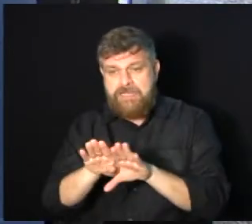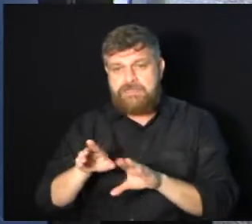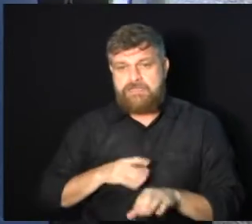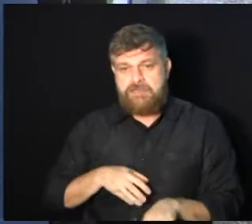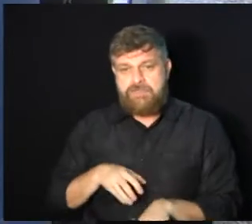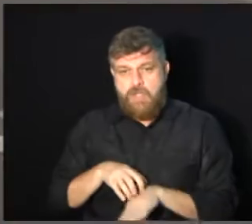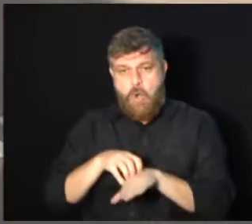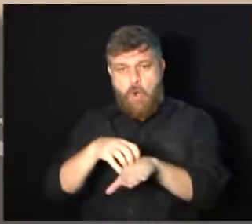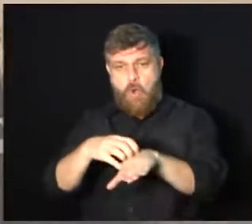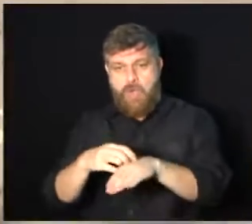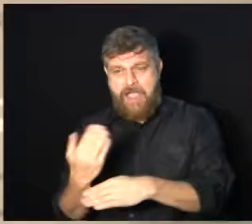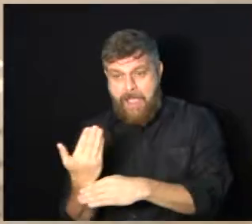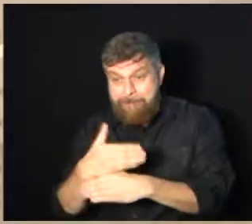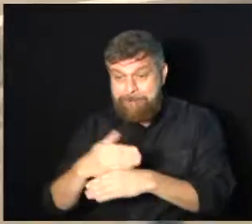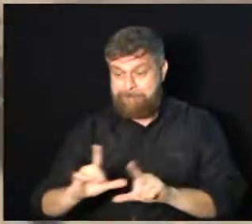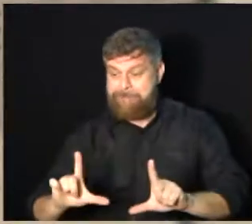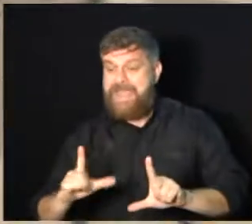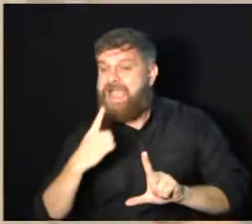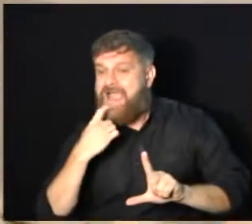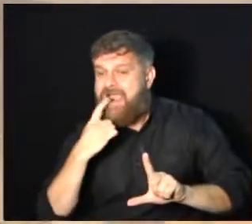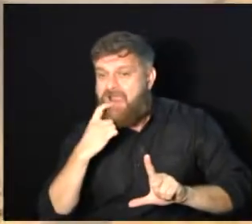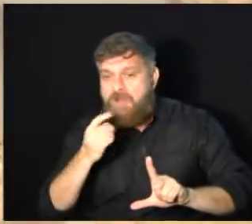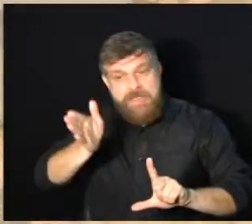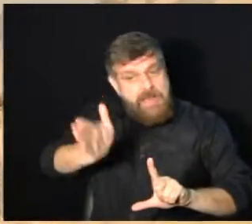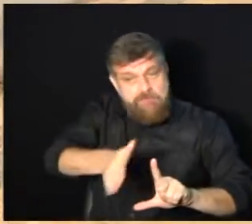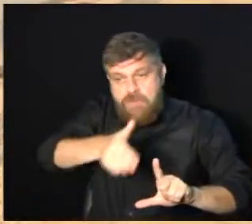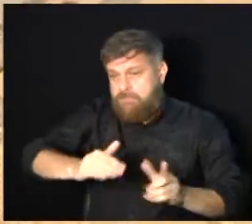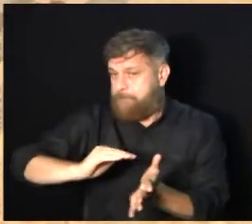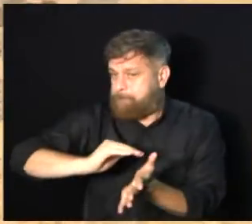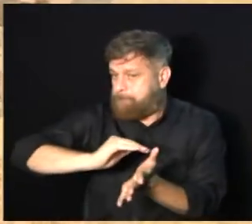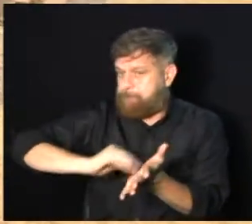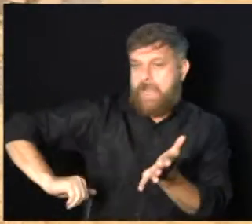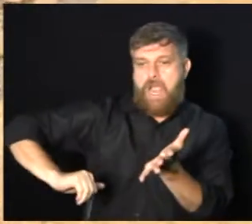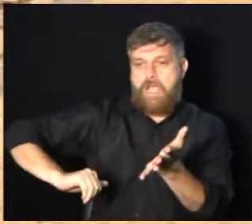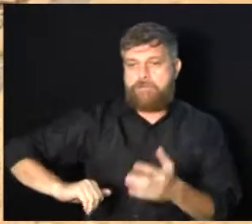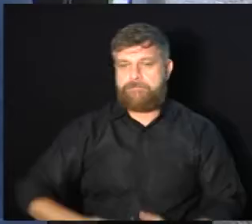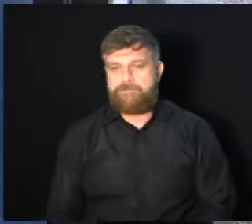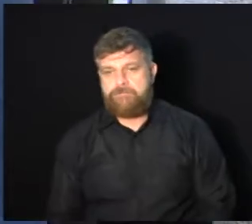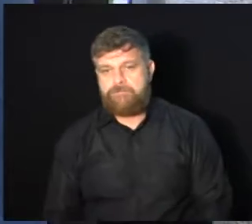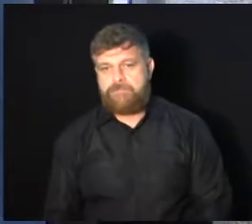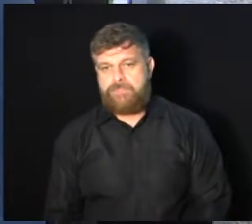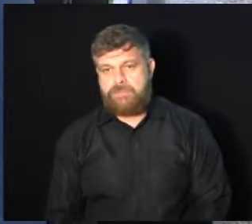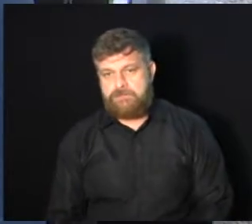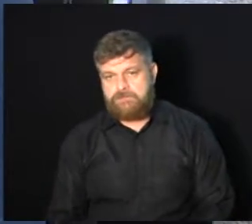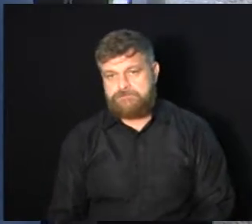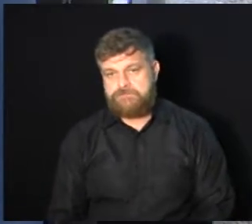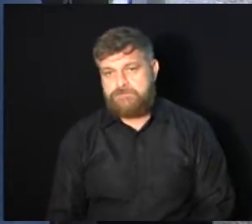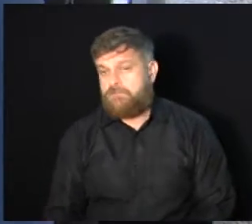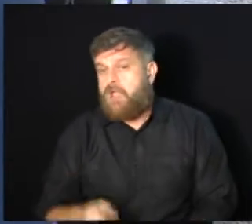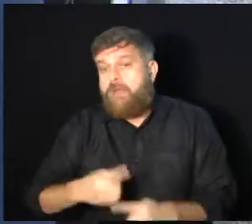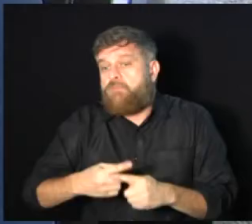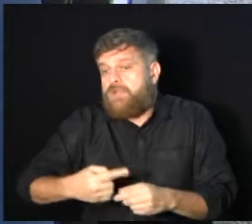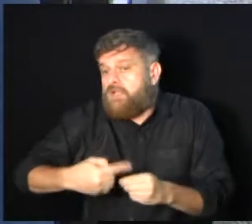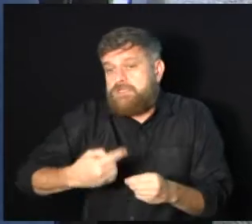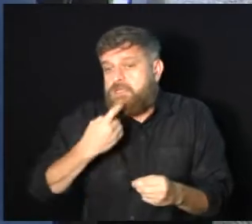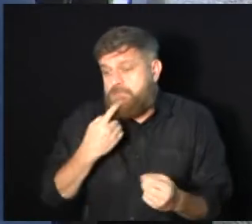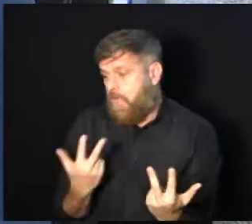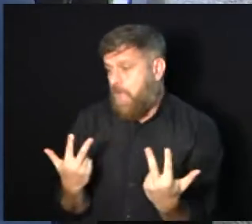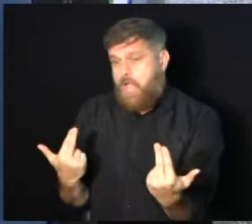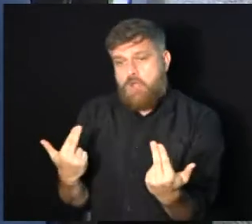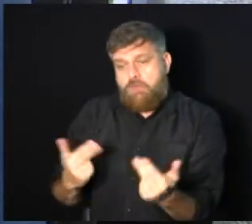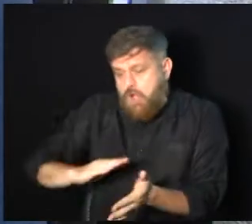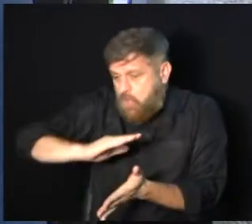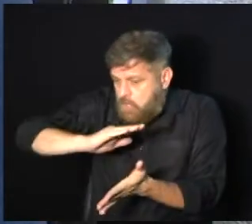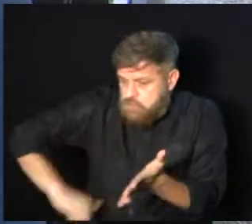veículos por placas vermelhas foi vetada, foi retirada. Né, foi retirada. Então por que não retirar